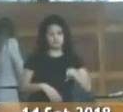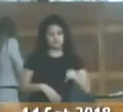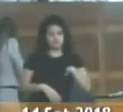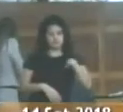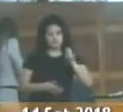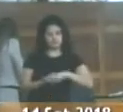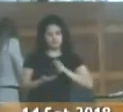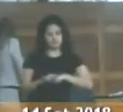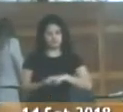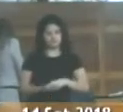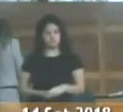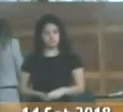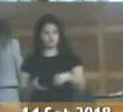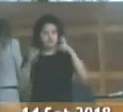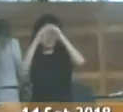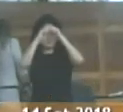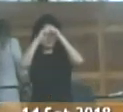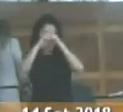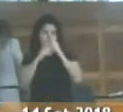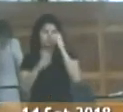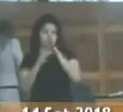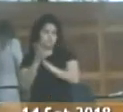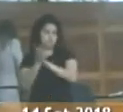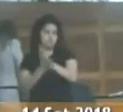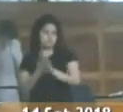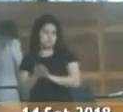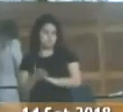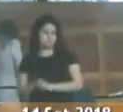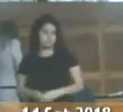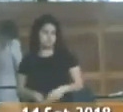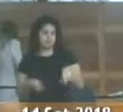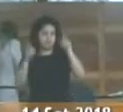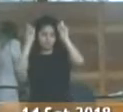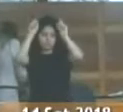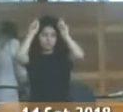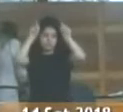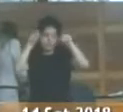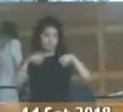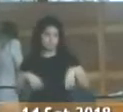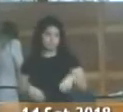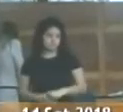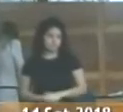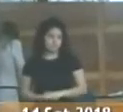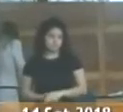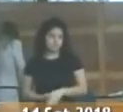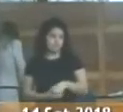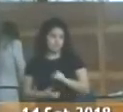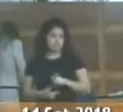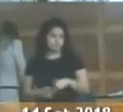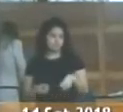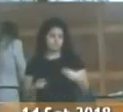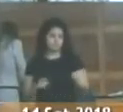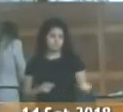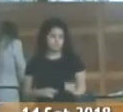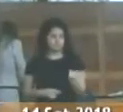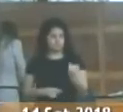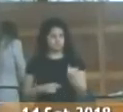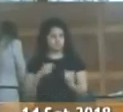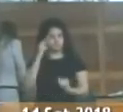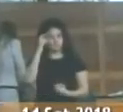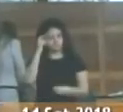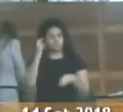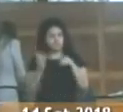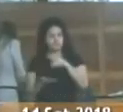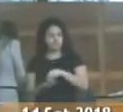Cabeça vazia, oficina do diabo. Outro ponto importante a salientar é que a falta